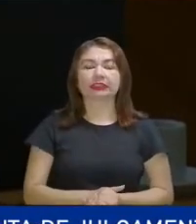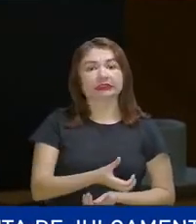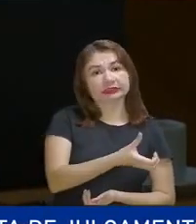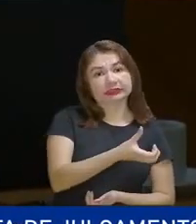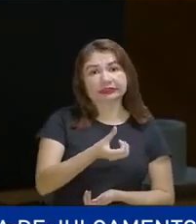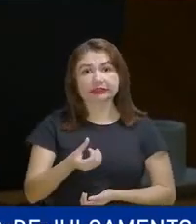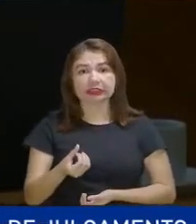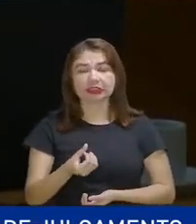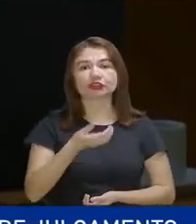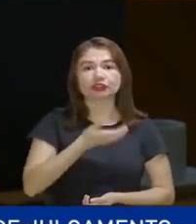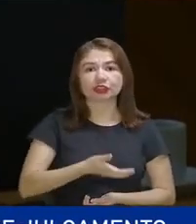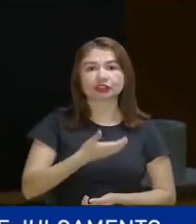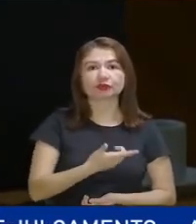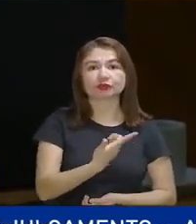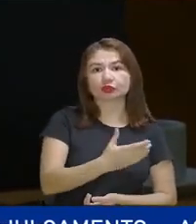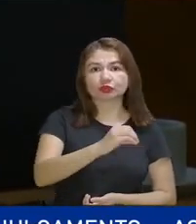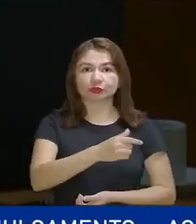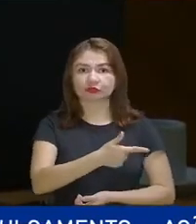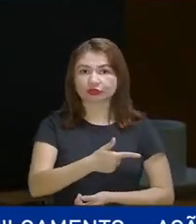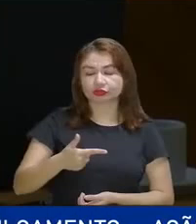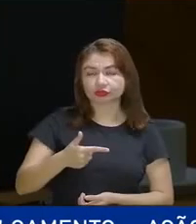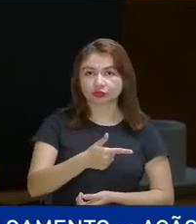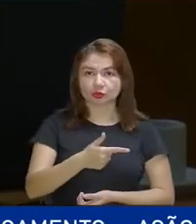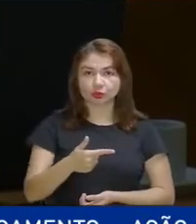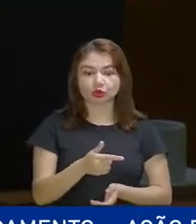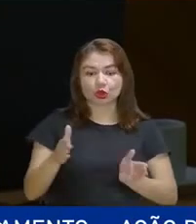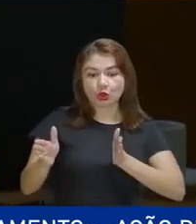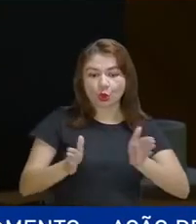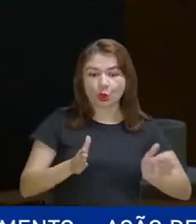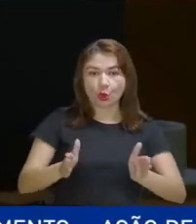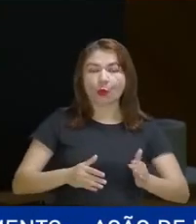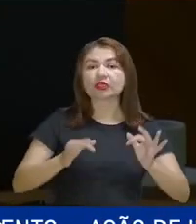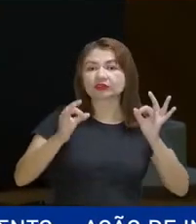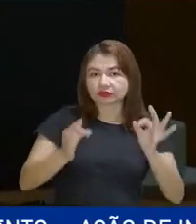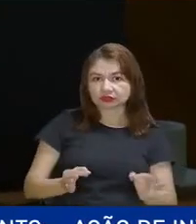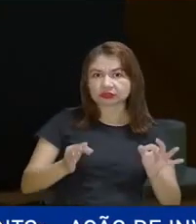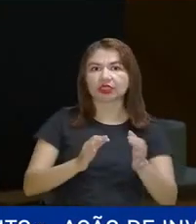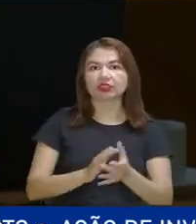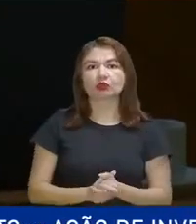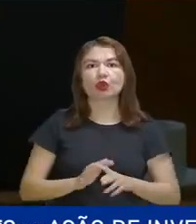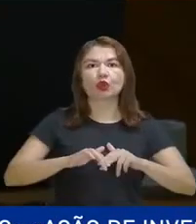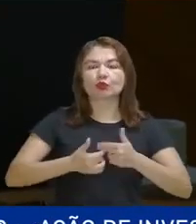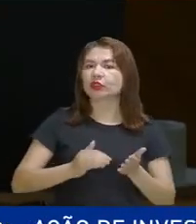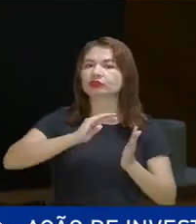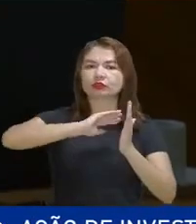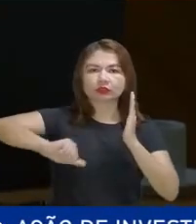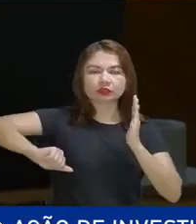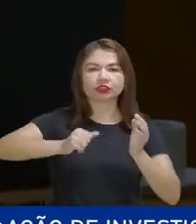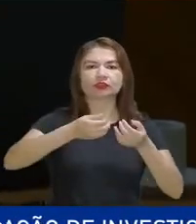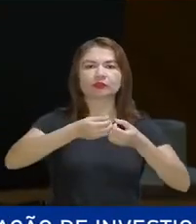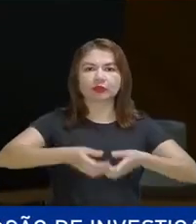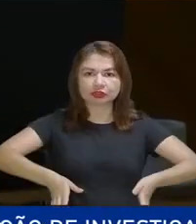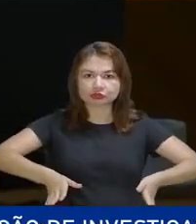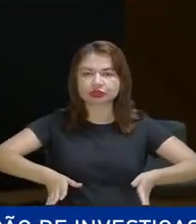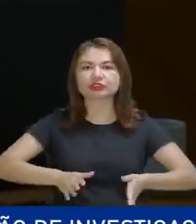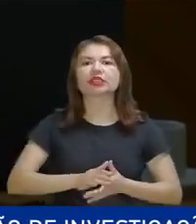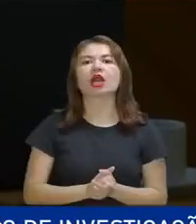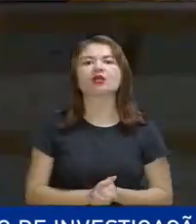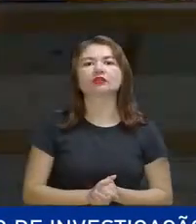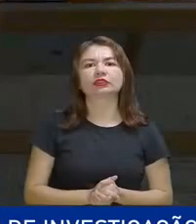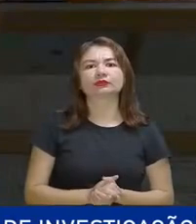portanto, respeitando esse prazo decadencial da AGE. Por isso, eu estou rejeitando a prejudicial de decadência.